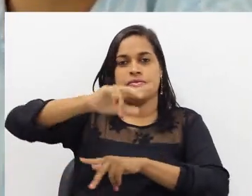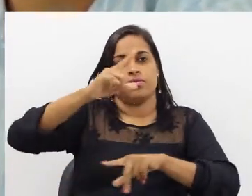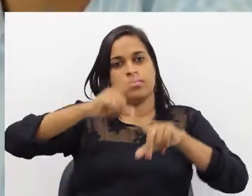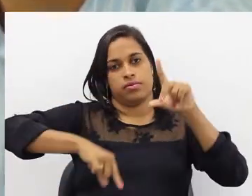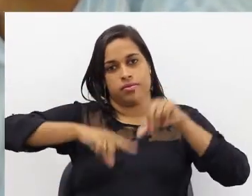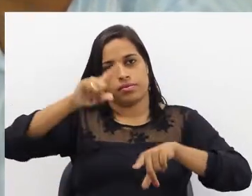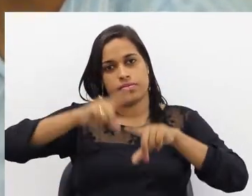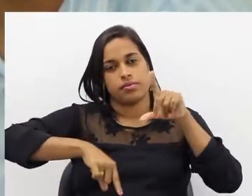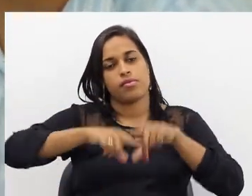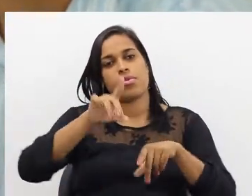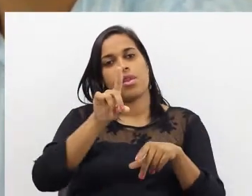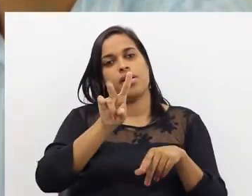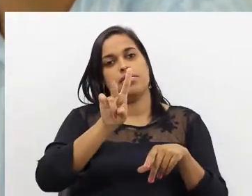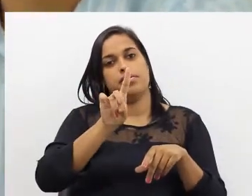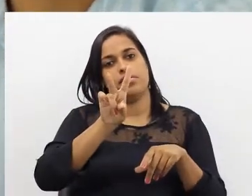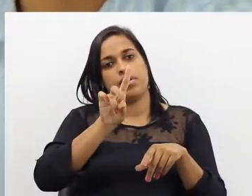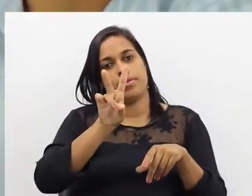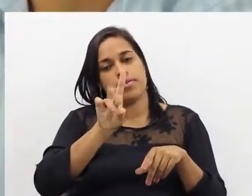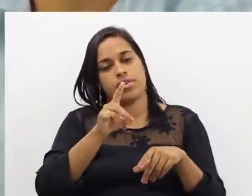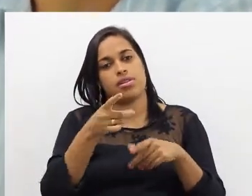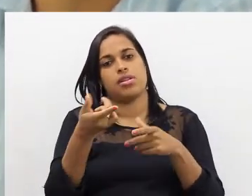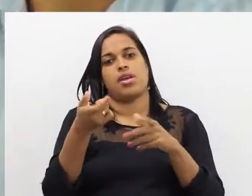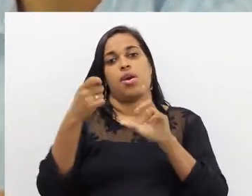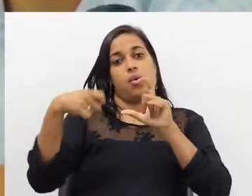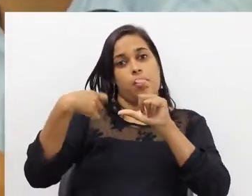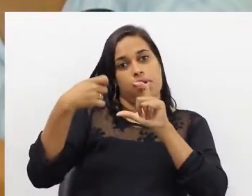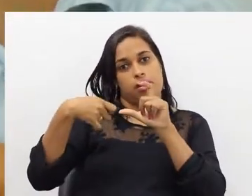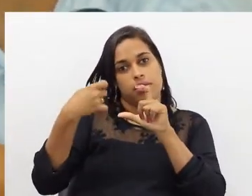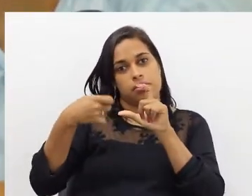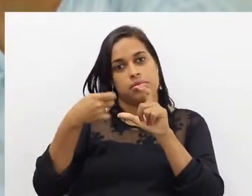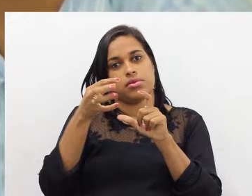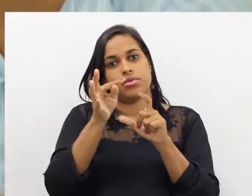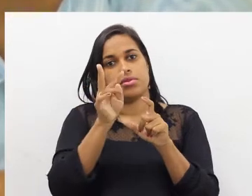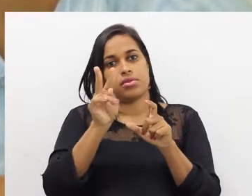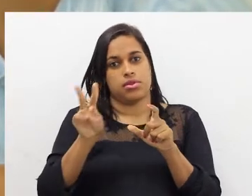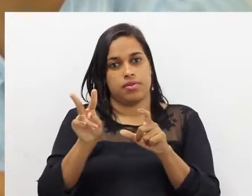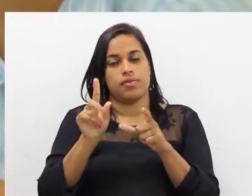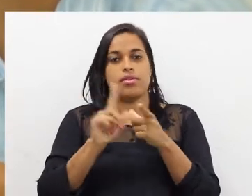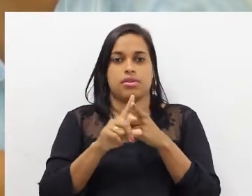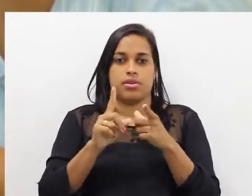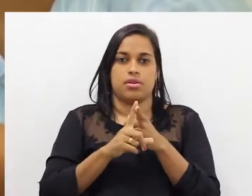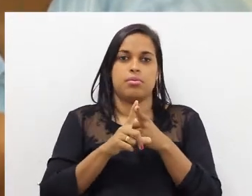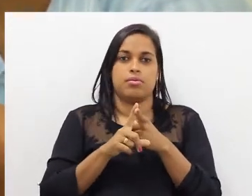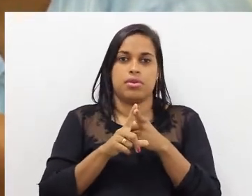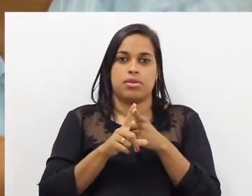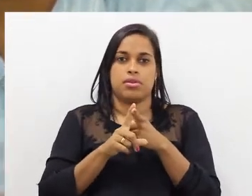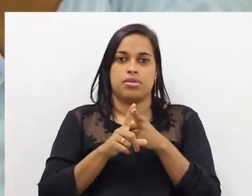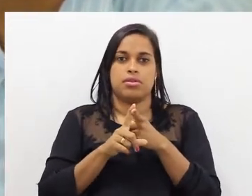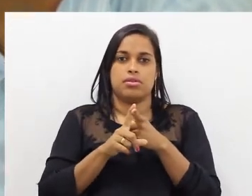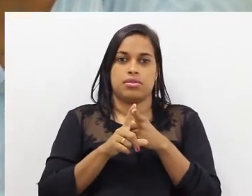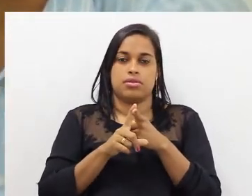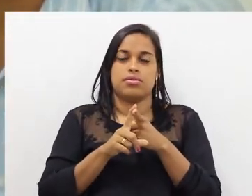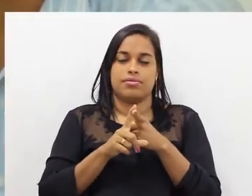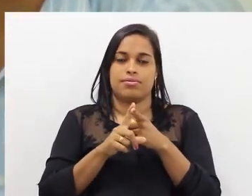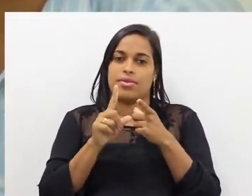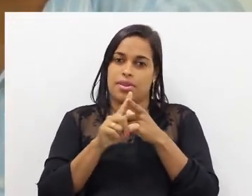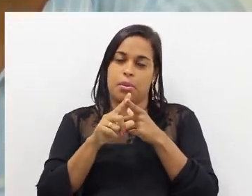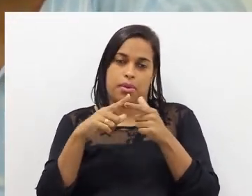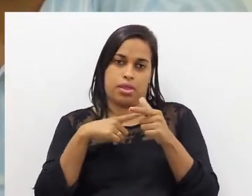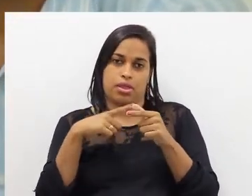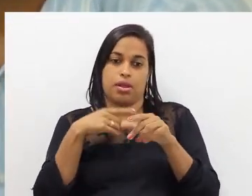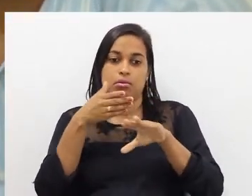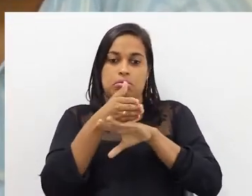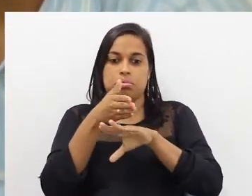o DVD, uma câmera, uma TV, nesses hubs com uma entrada HDMI, que é a entrada que é utilizada nas